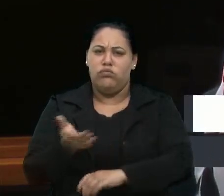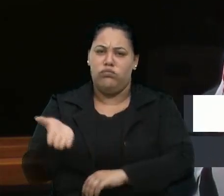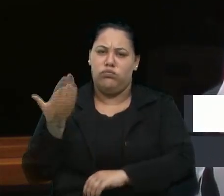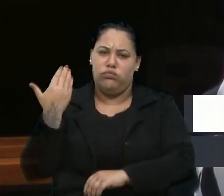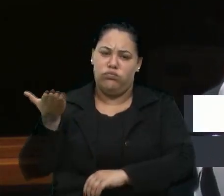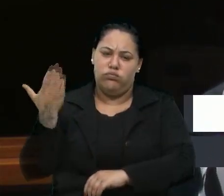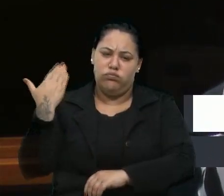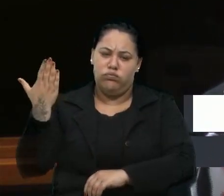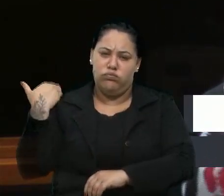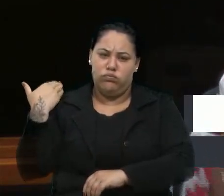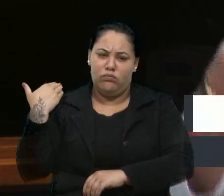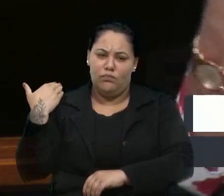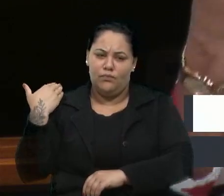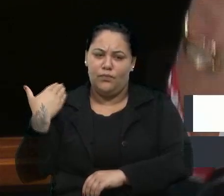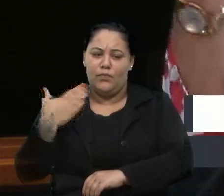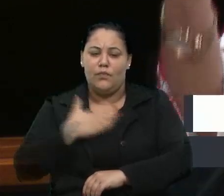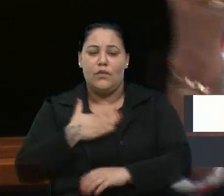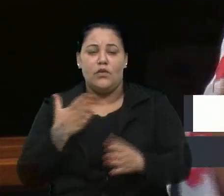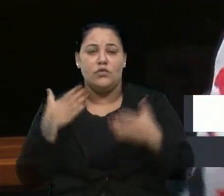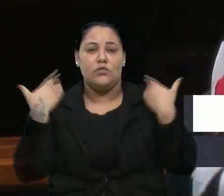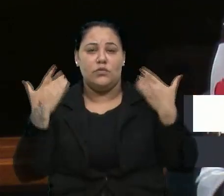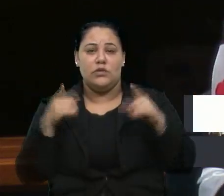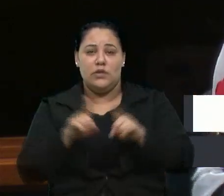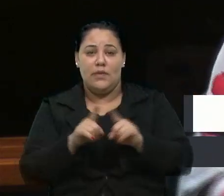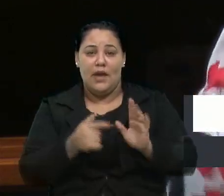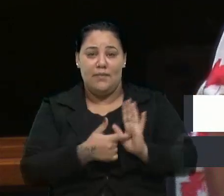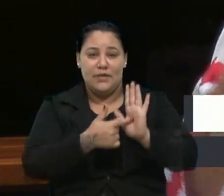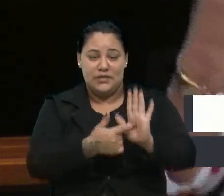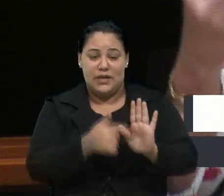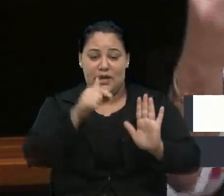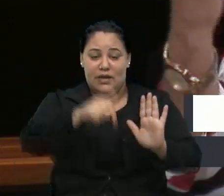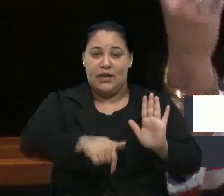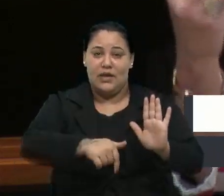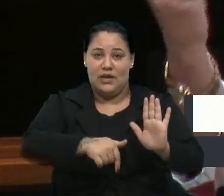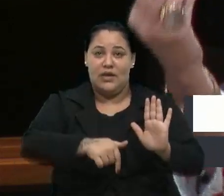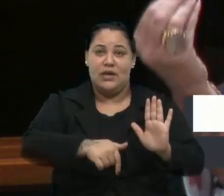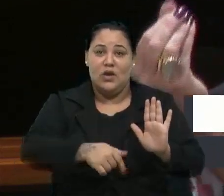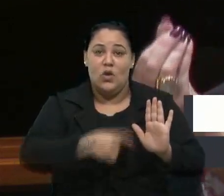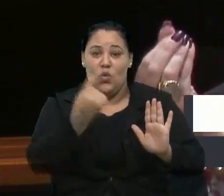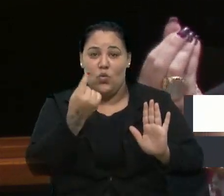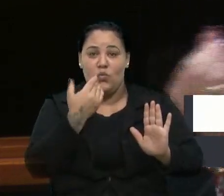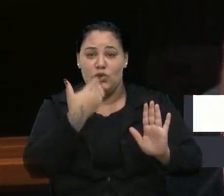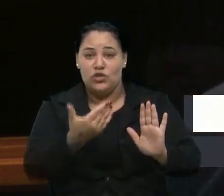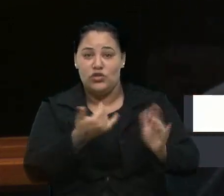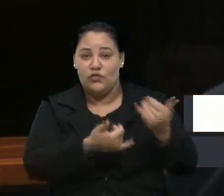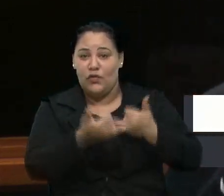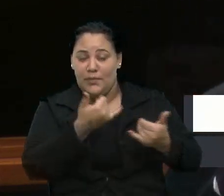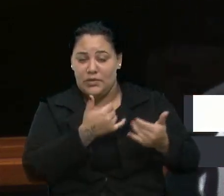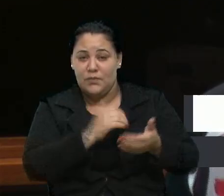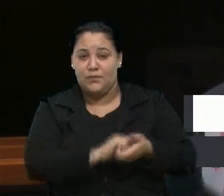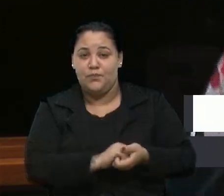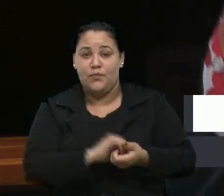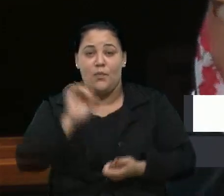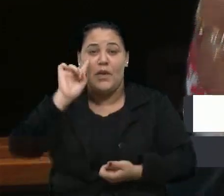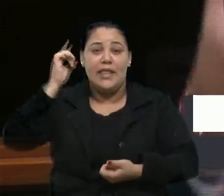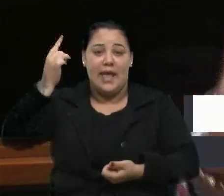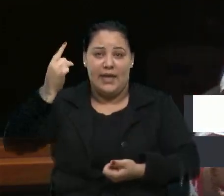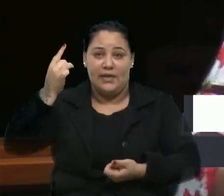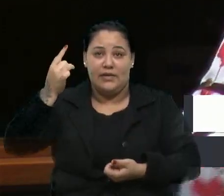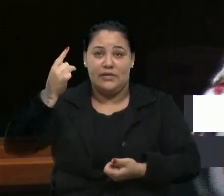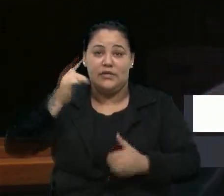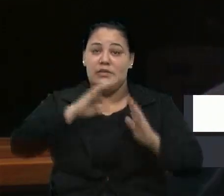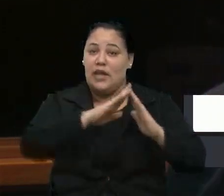foi a minha surpresa quando foi apresentado aqui um pedido de informação. Foi uma ideia